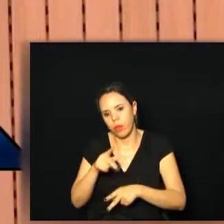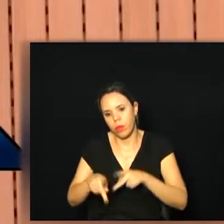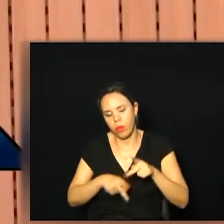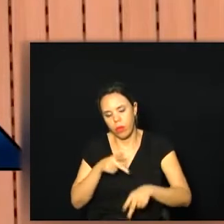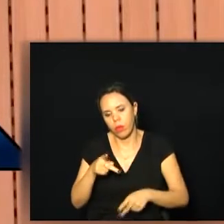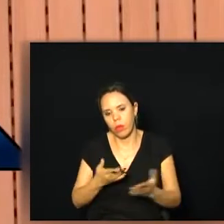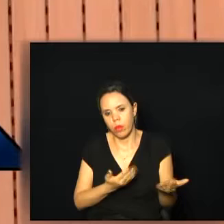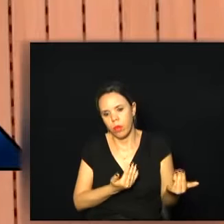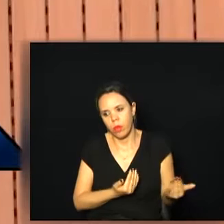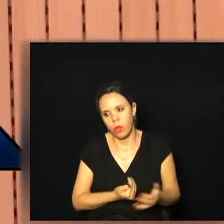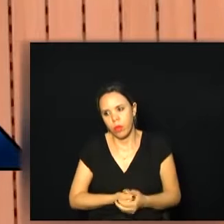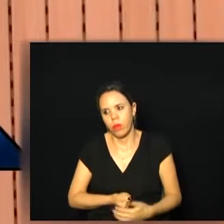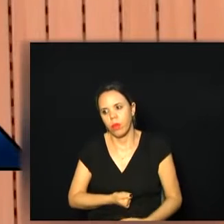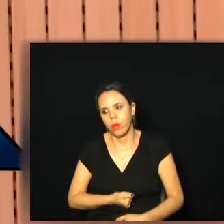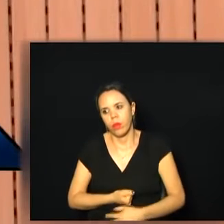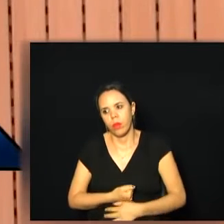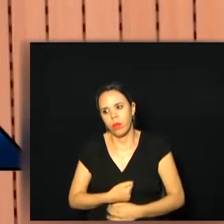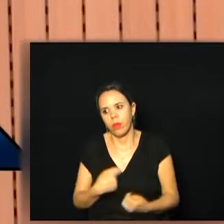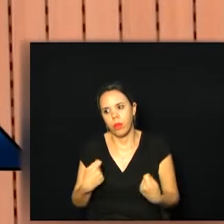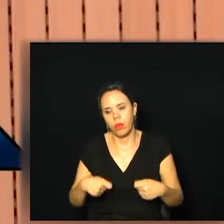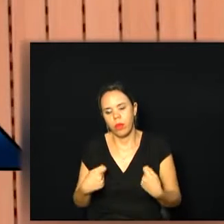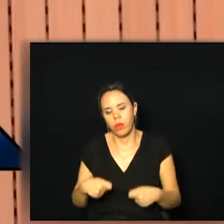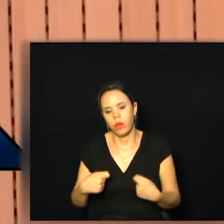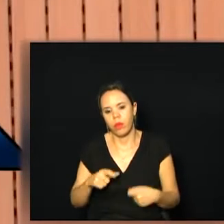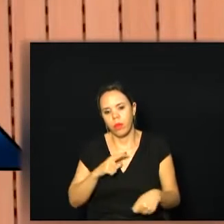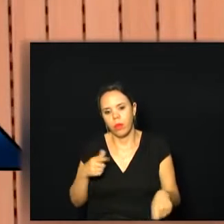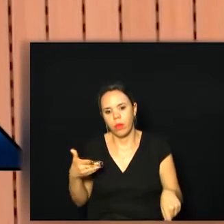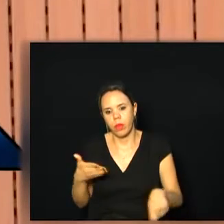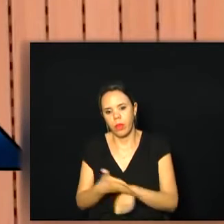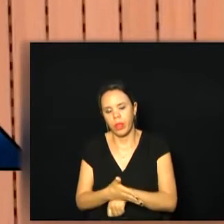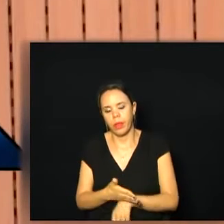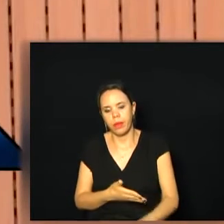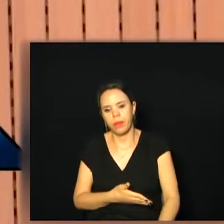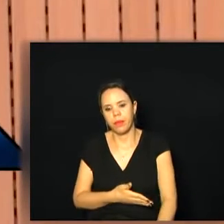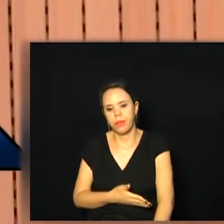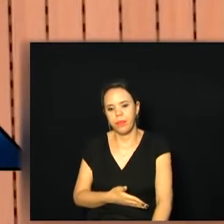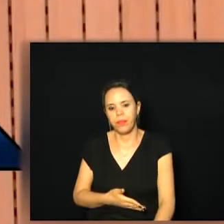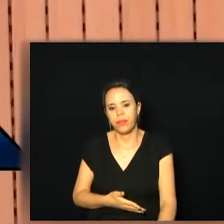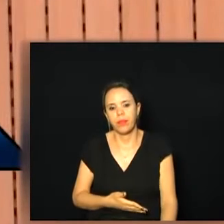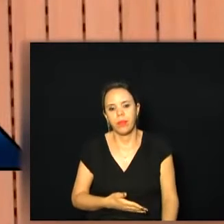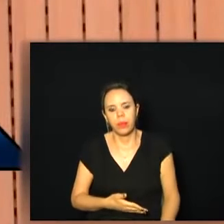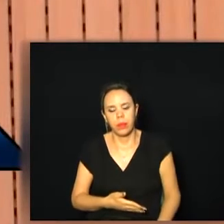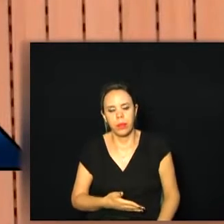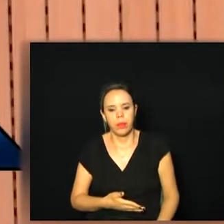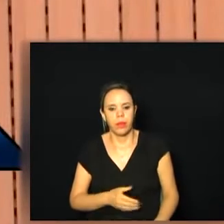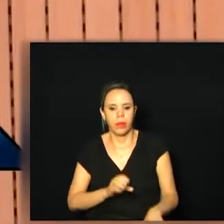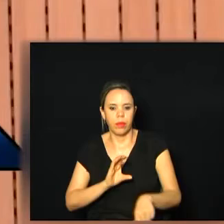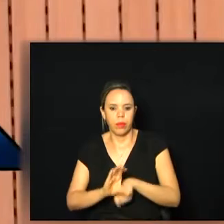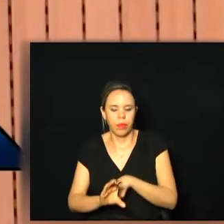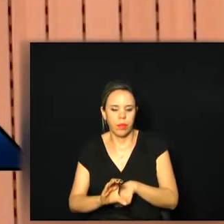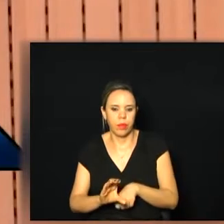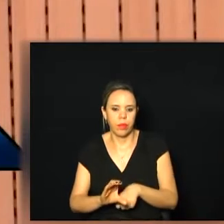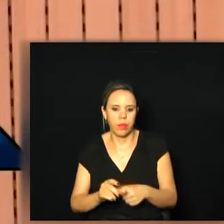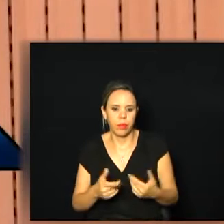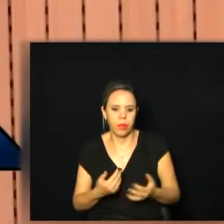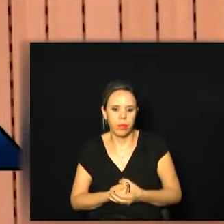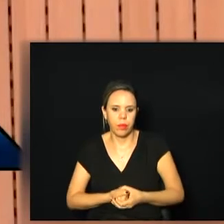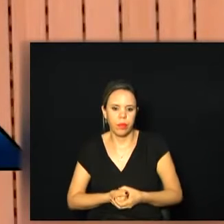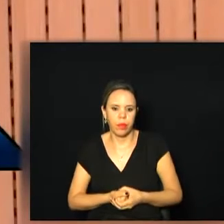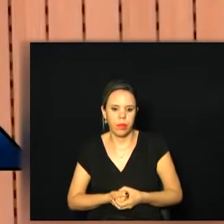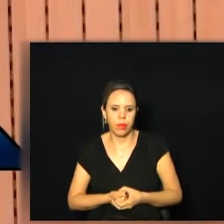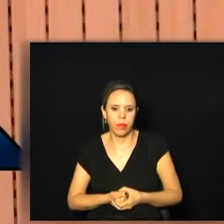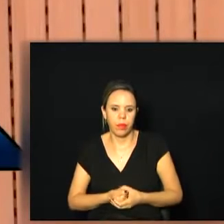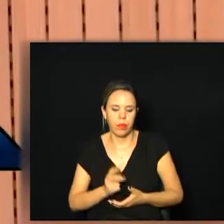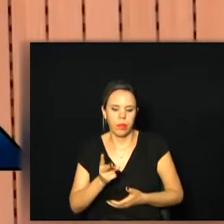uma juventude que precisa ter acesso a esse instrumento de formação, de capacitação, para